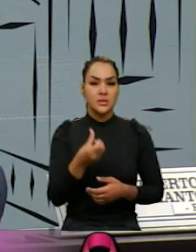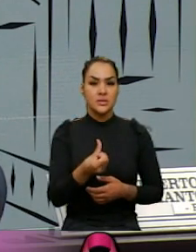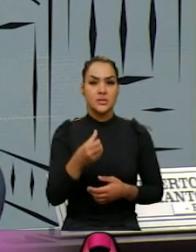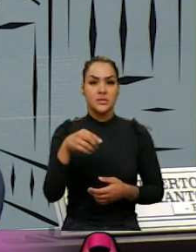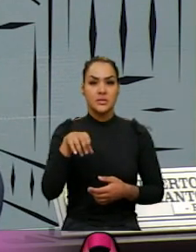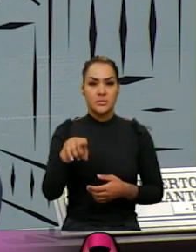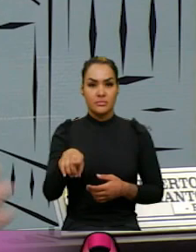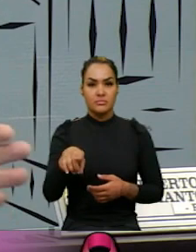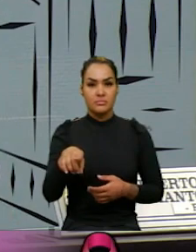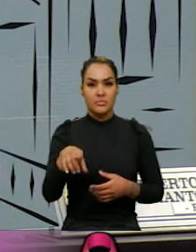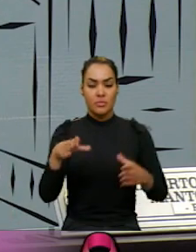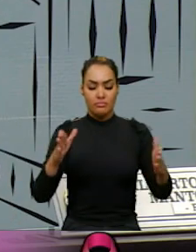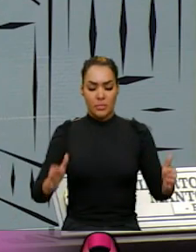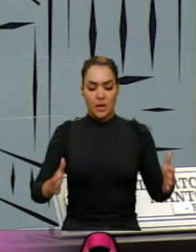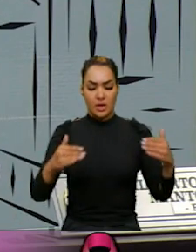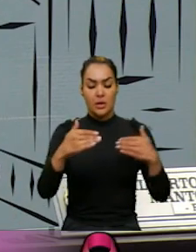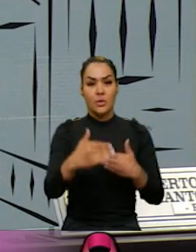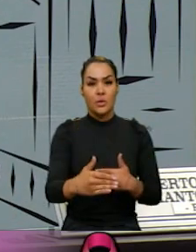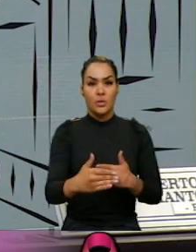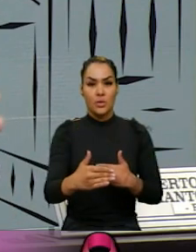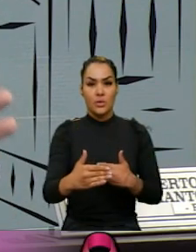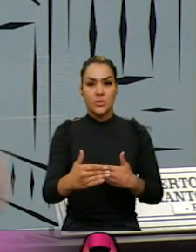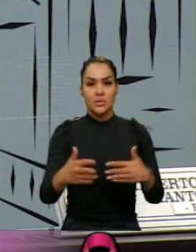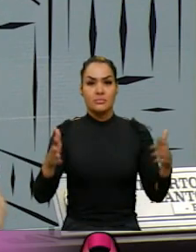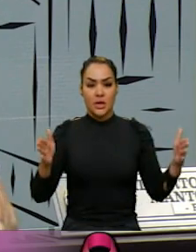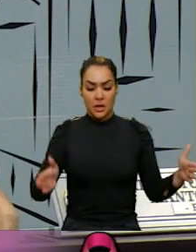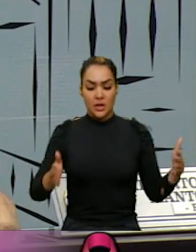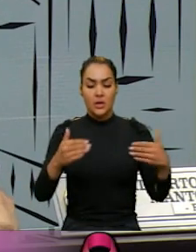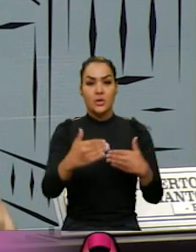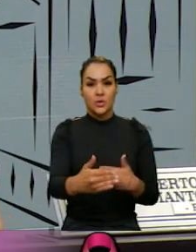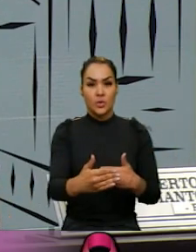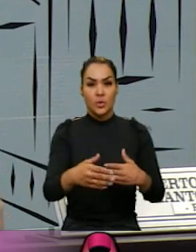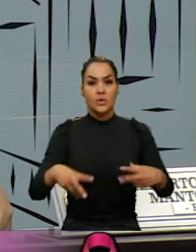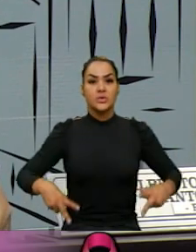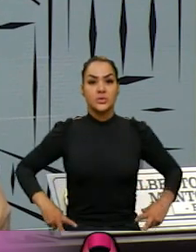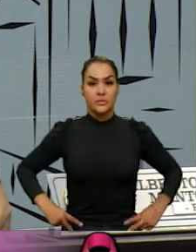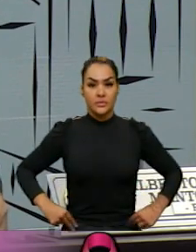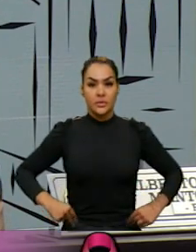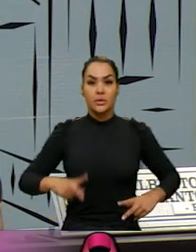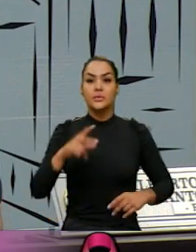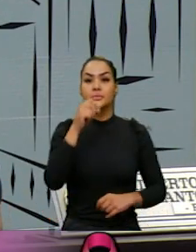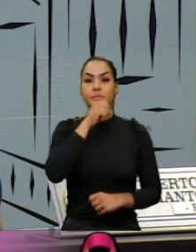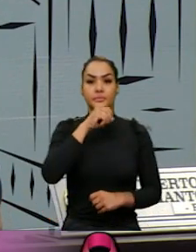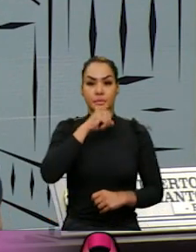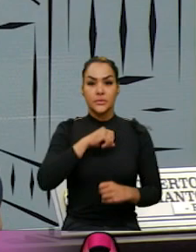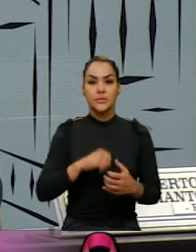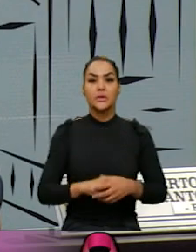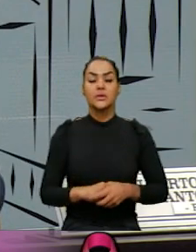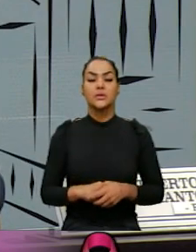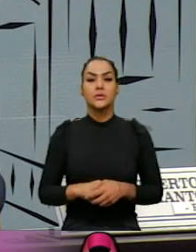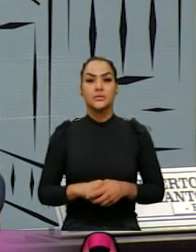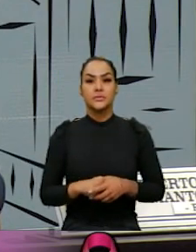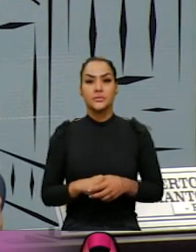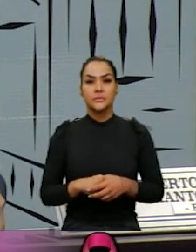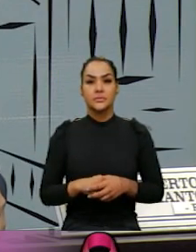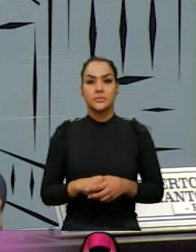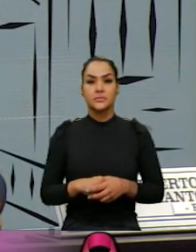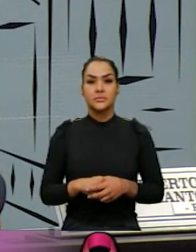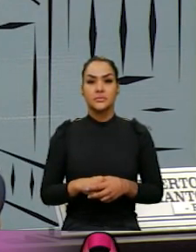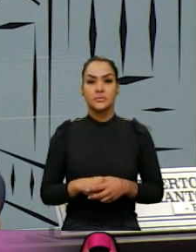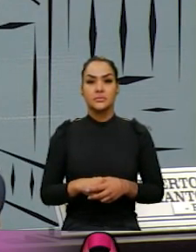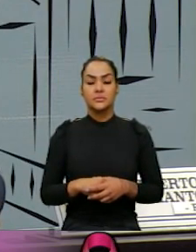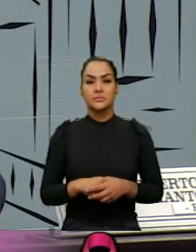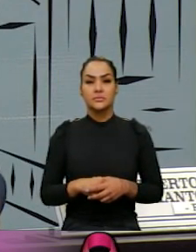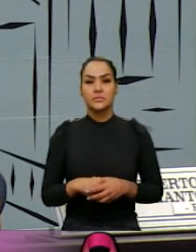mais de 6 mil pacotes. Não é pacote pequeno, não, presidente. É pacotão grande lá, que a gente estava lá. Eu quero até agora